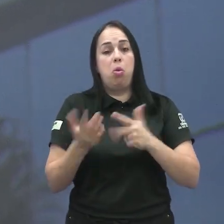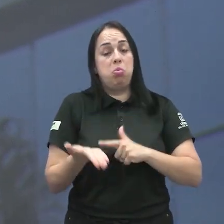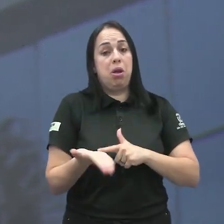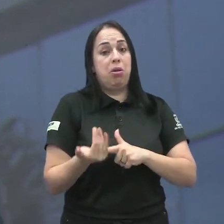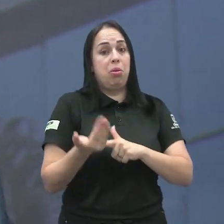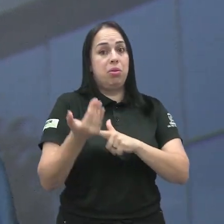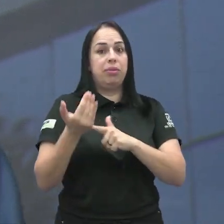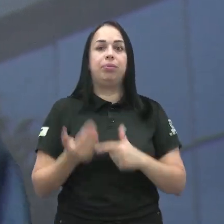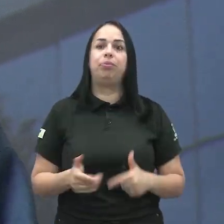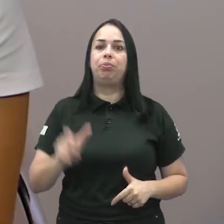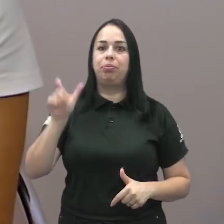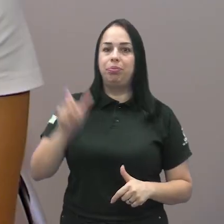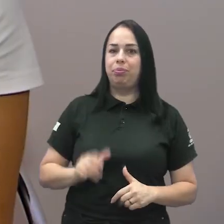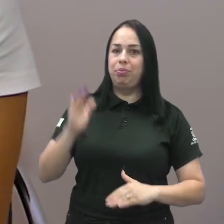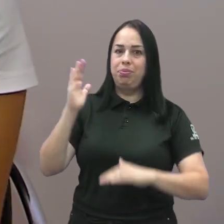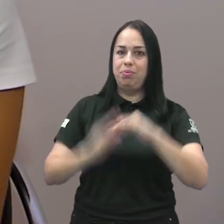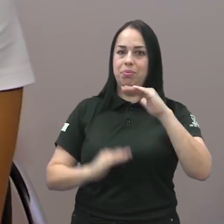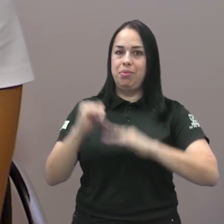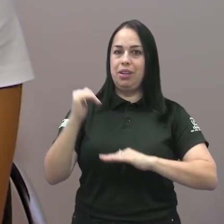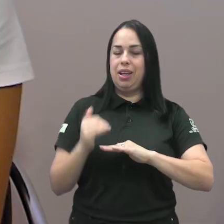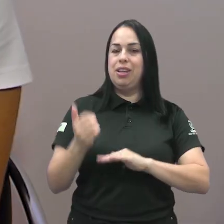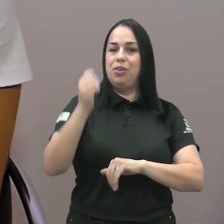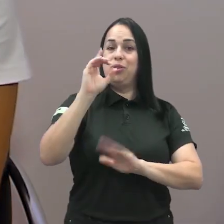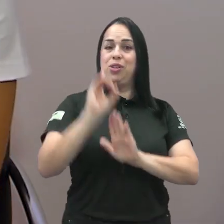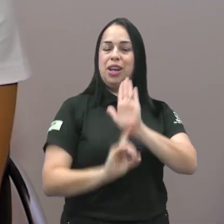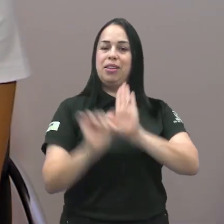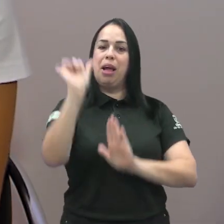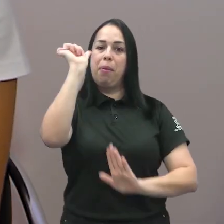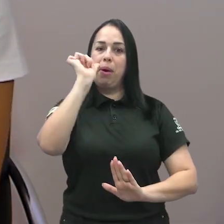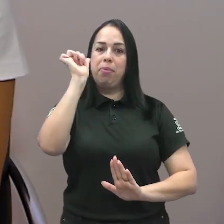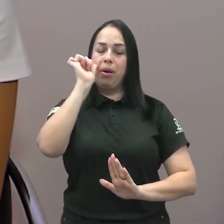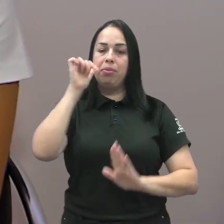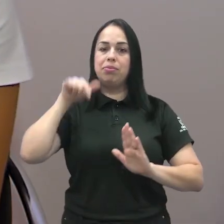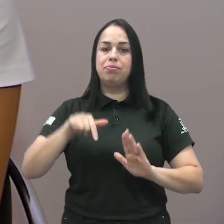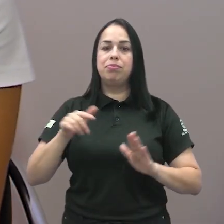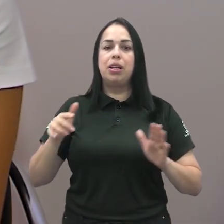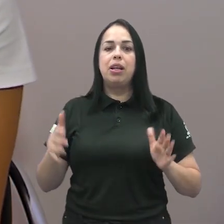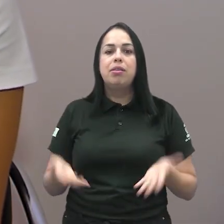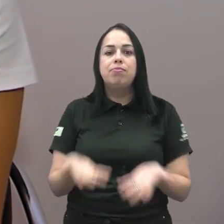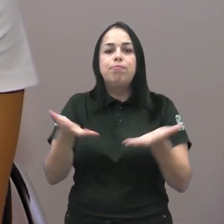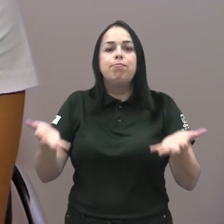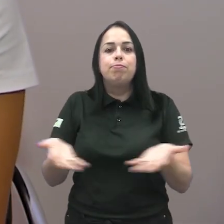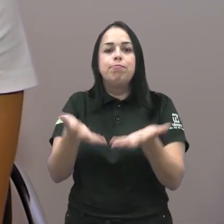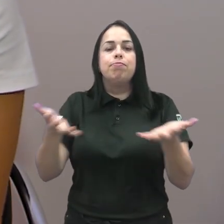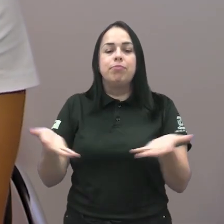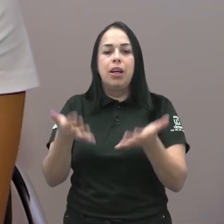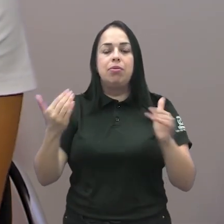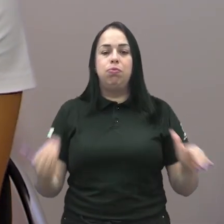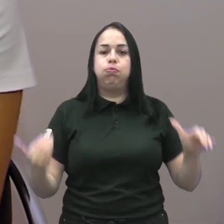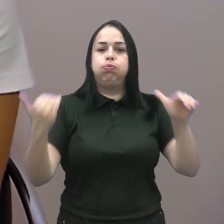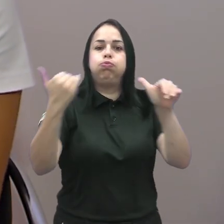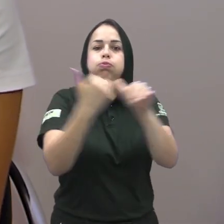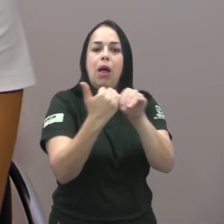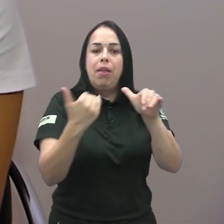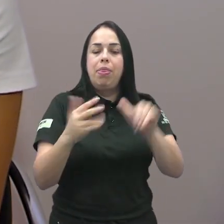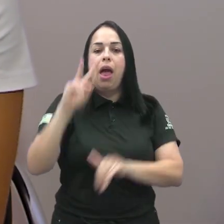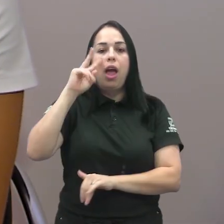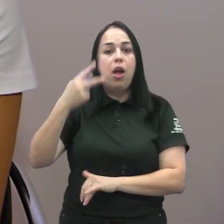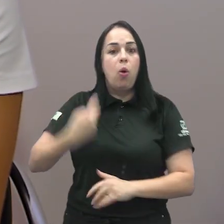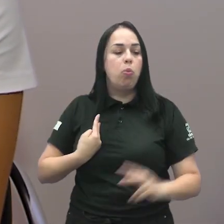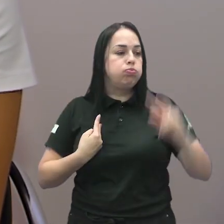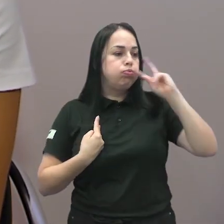ou tecnológicas. Para essa especialista em direito da mulher, a promoção de projetos que promovam essa igualdade